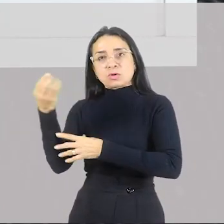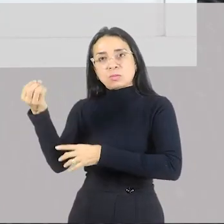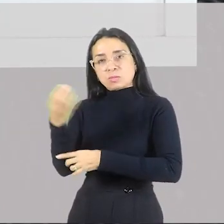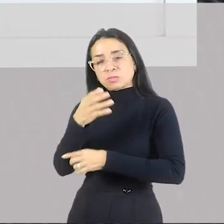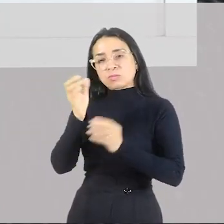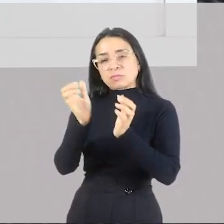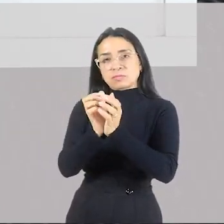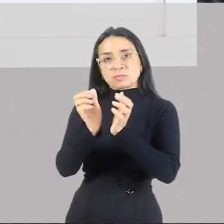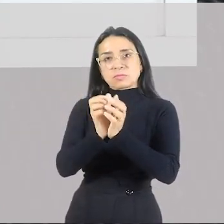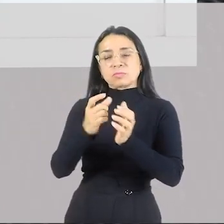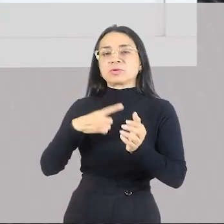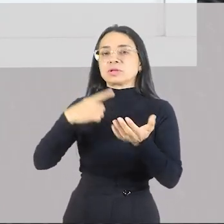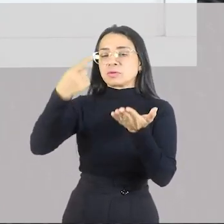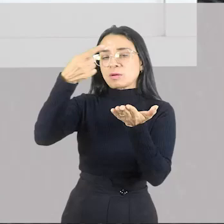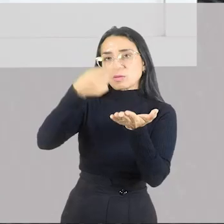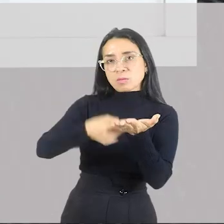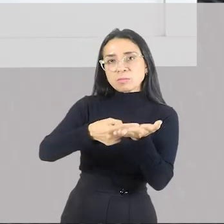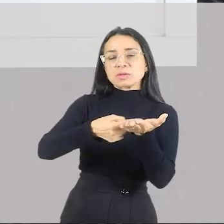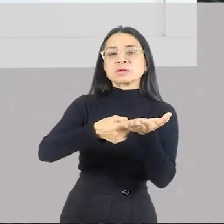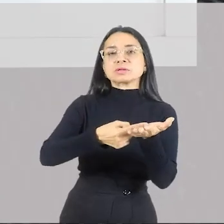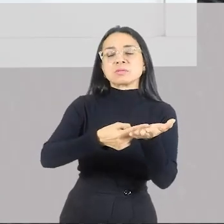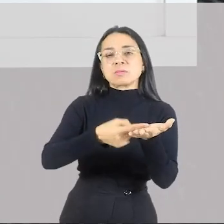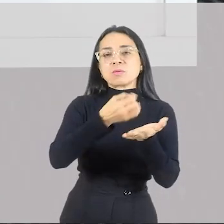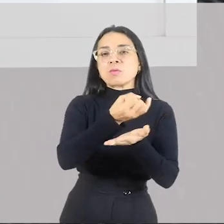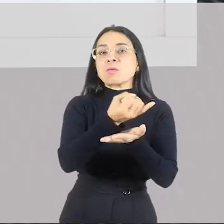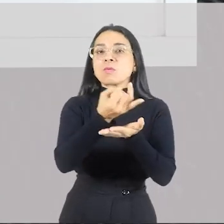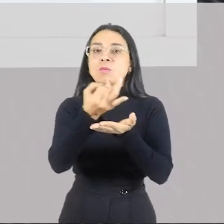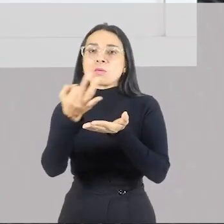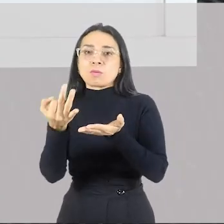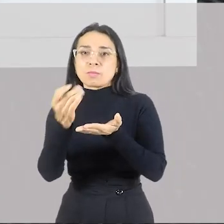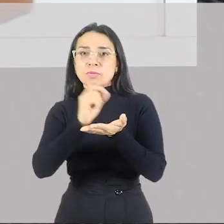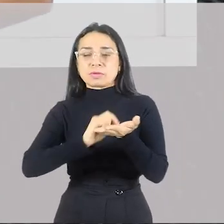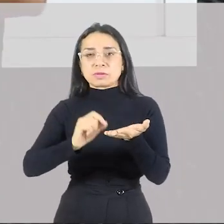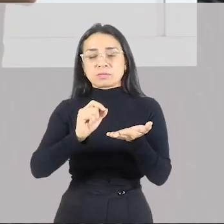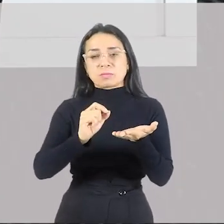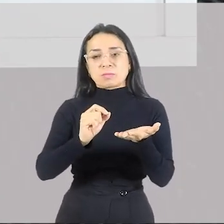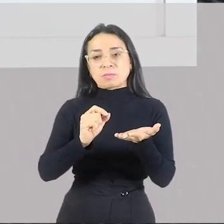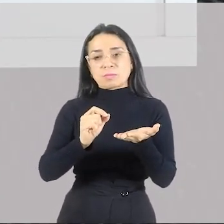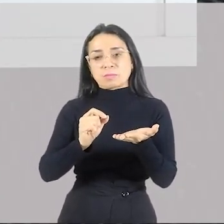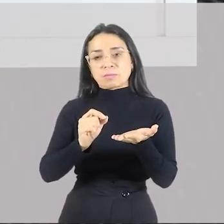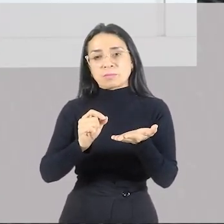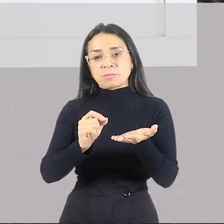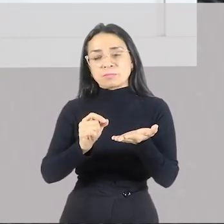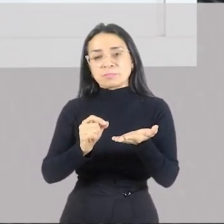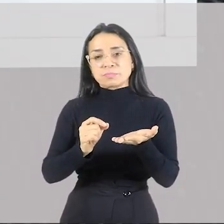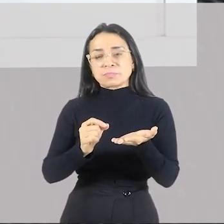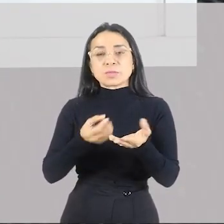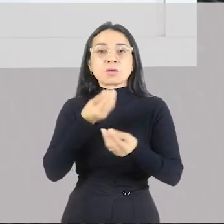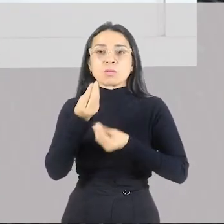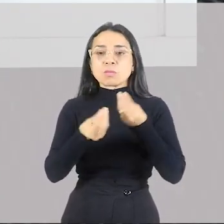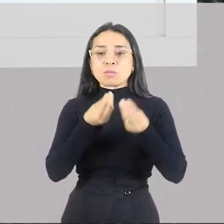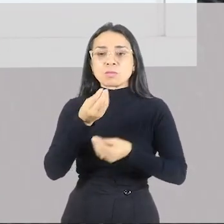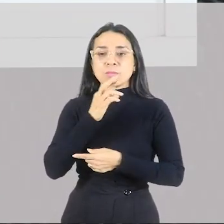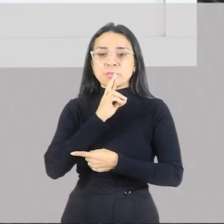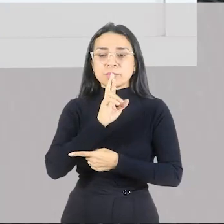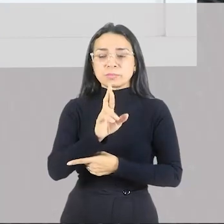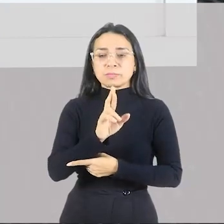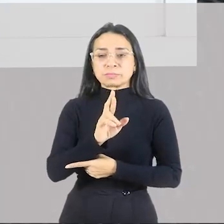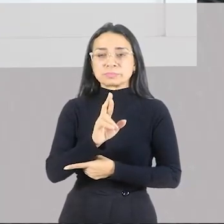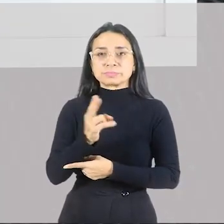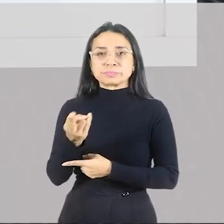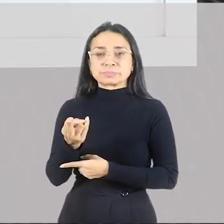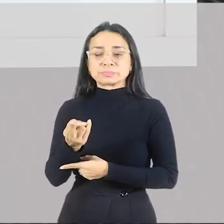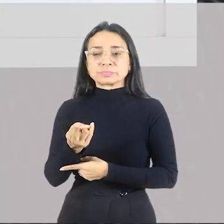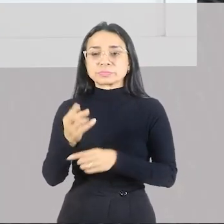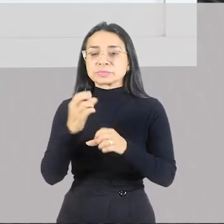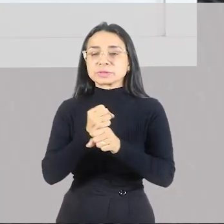é combinação, certo? Beleza? Pessoal, e a fórmula, pessoal, como é que eu resolvo? Já entendi a situação da combinação e como